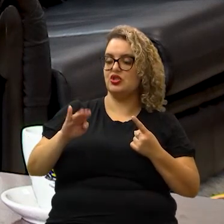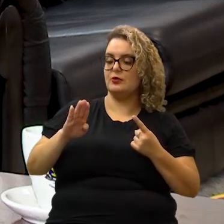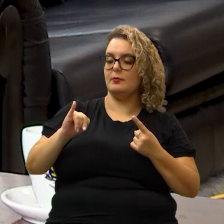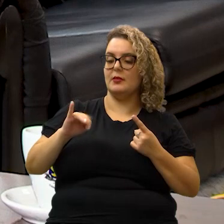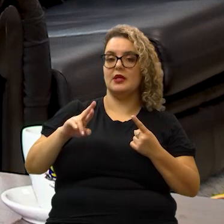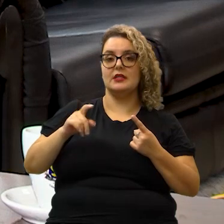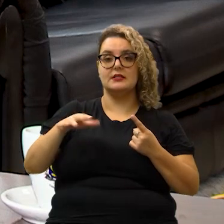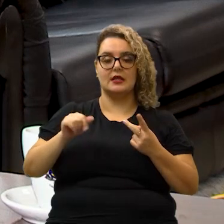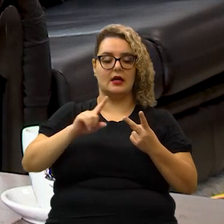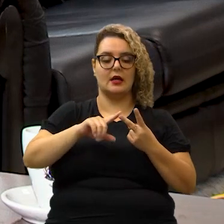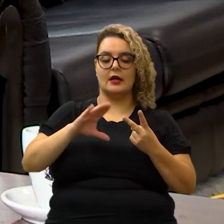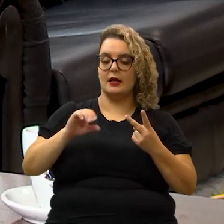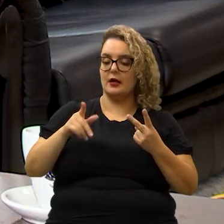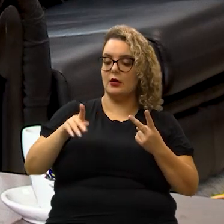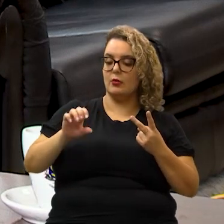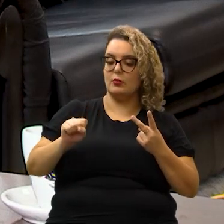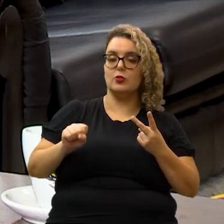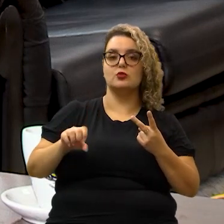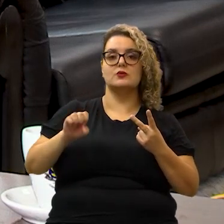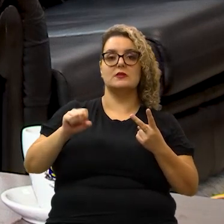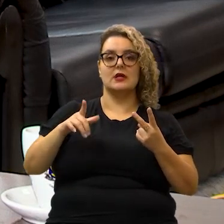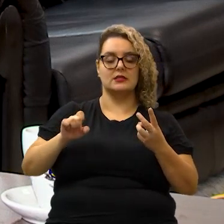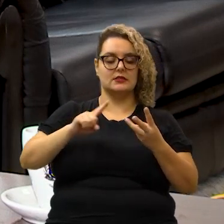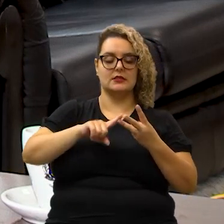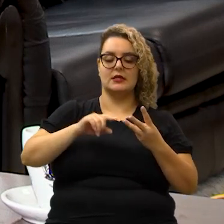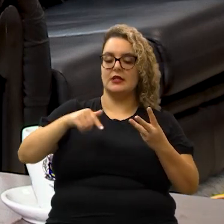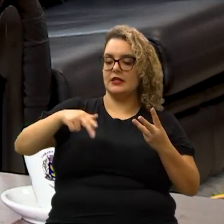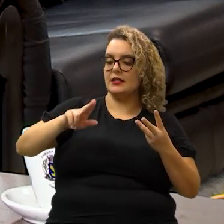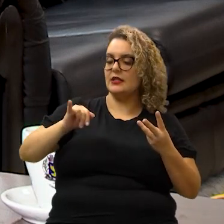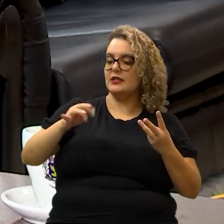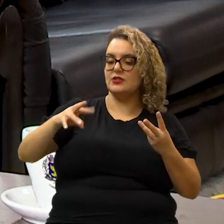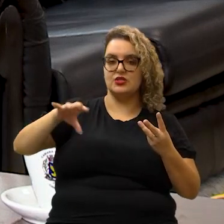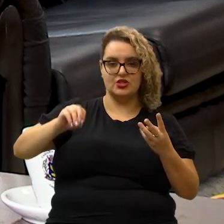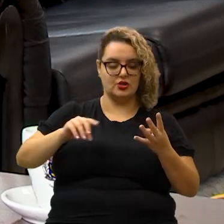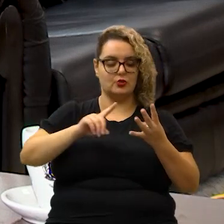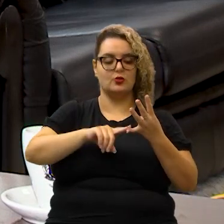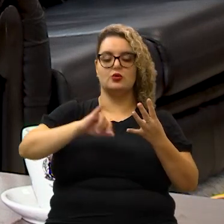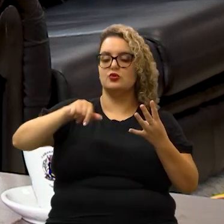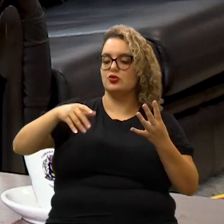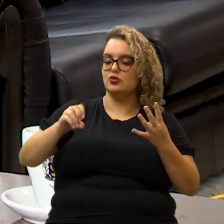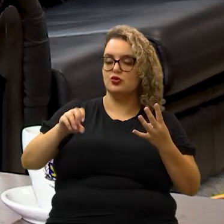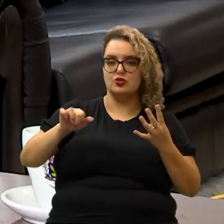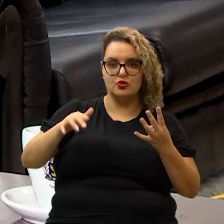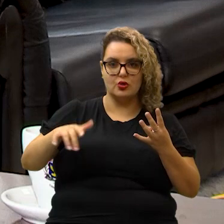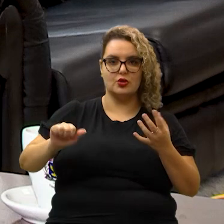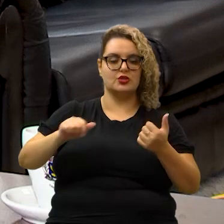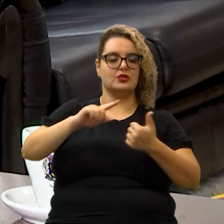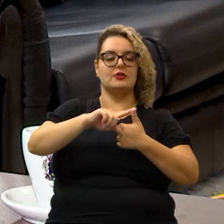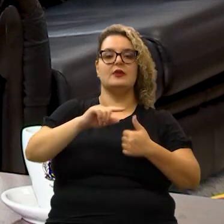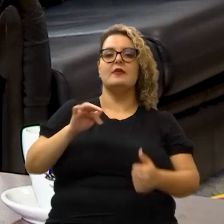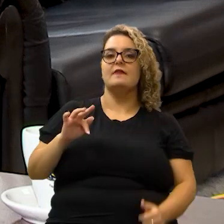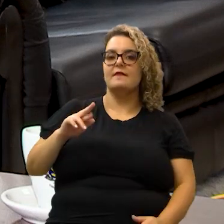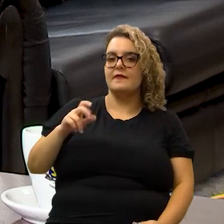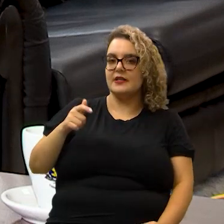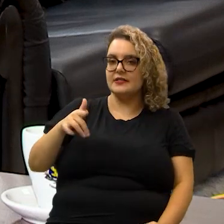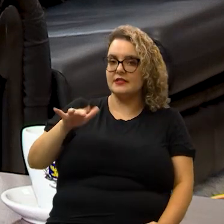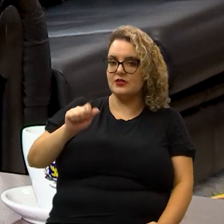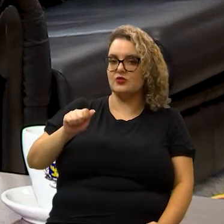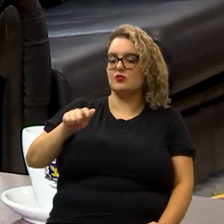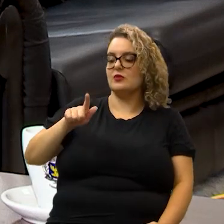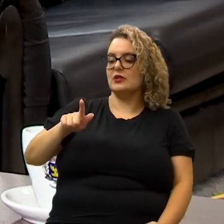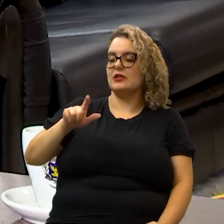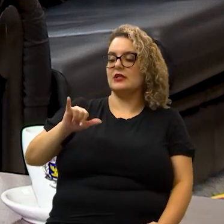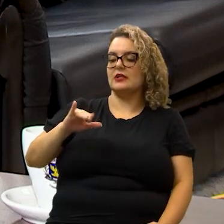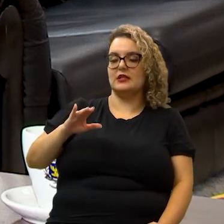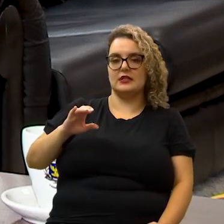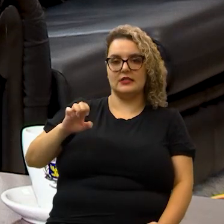Salles, Quintino Bocaiúva, Jorge Miranda, Francisco Glicério e Rangel Pestana. E eles formaram